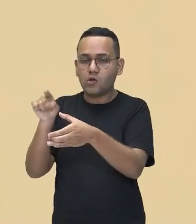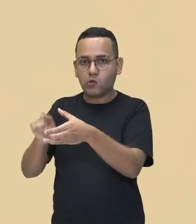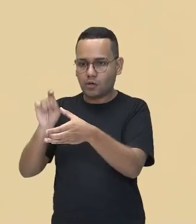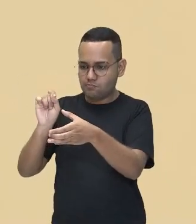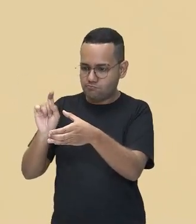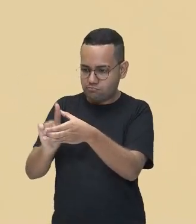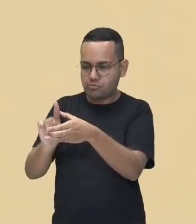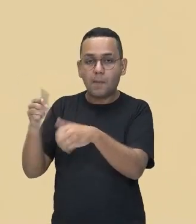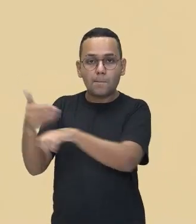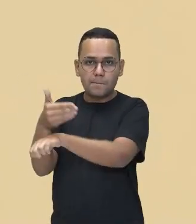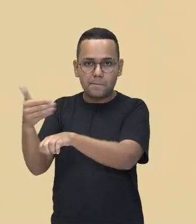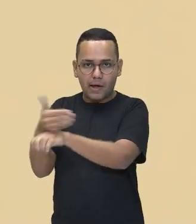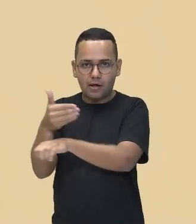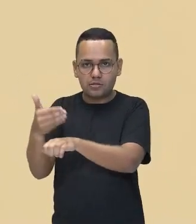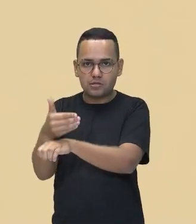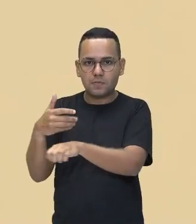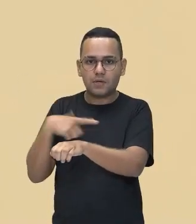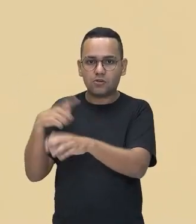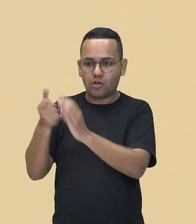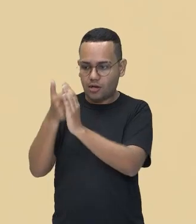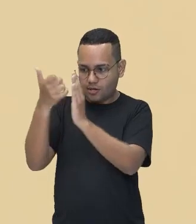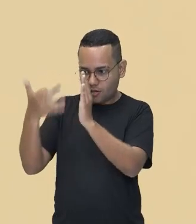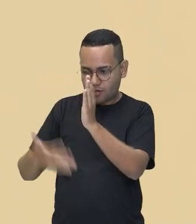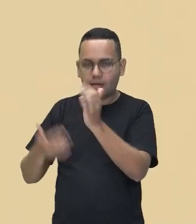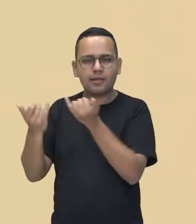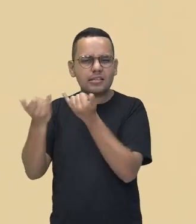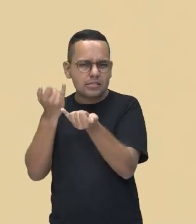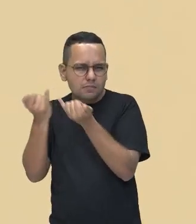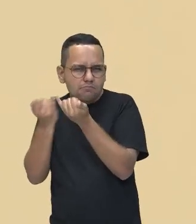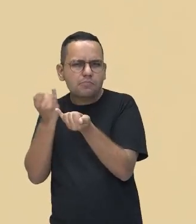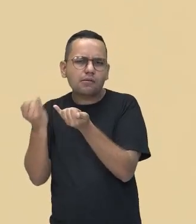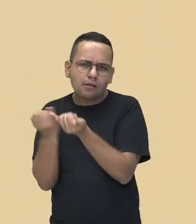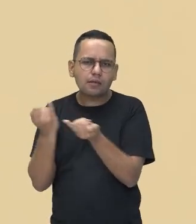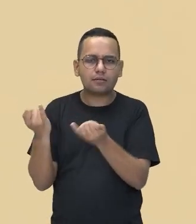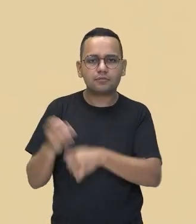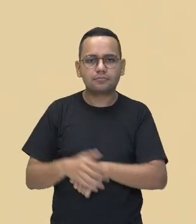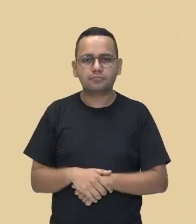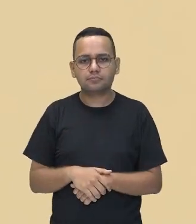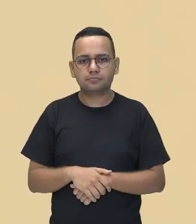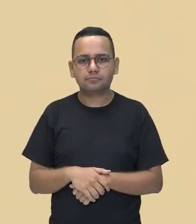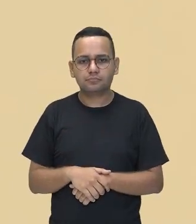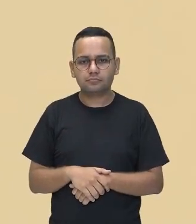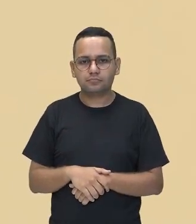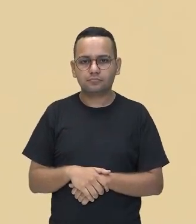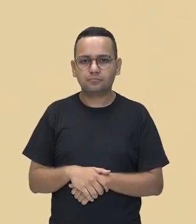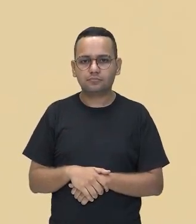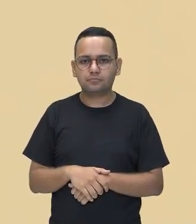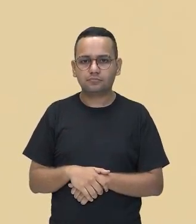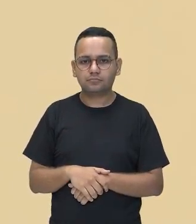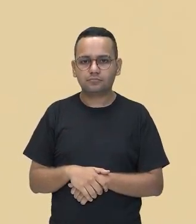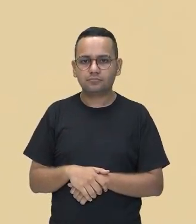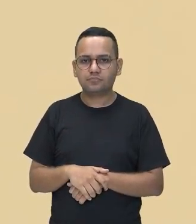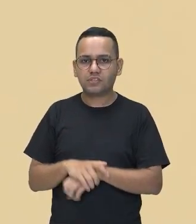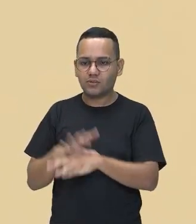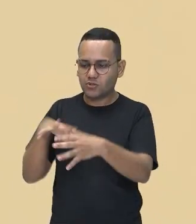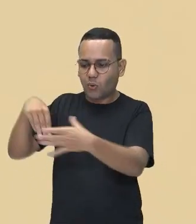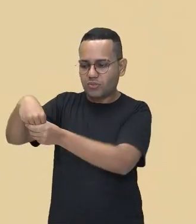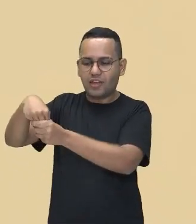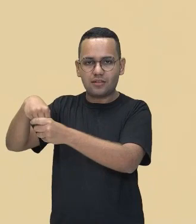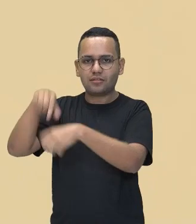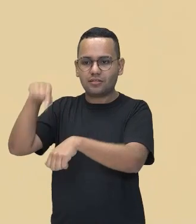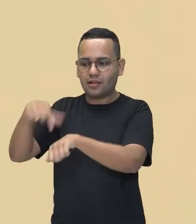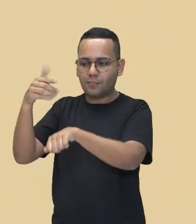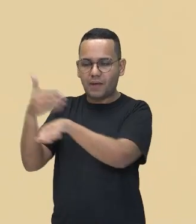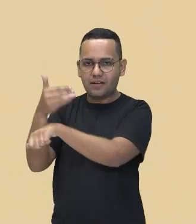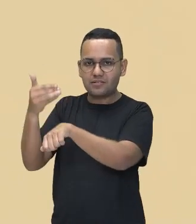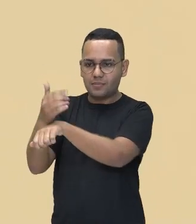as características elas são bem peculiares, são bem parecidas, nós estamos inseridos então num contexto de comunidade,